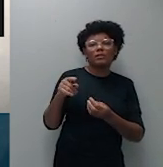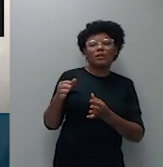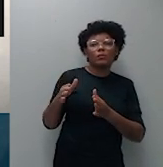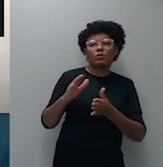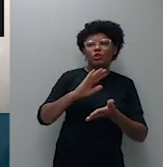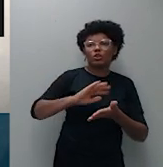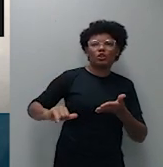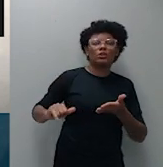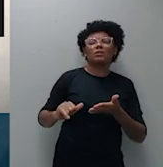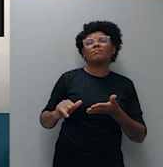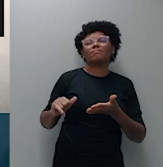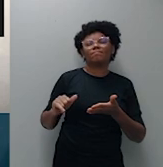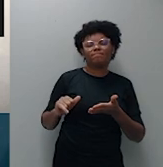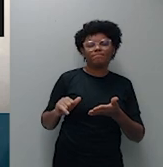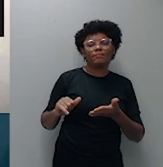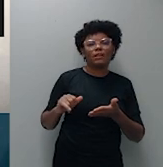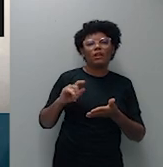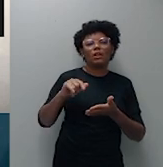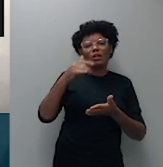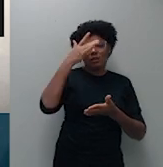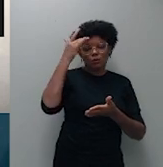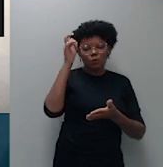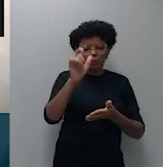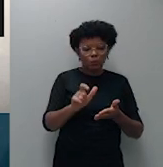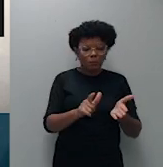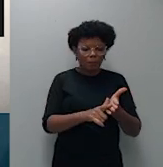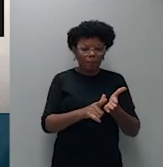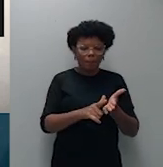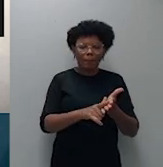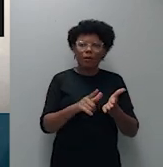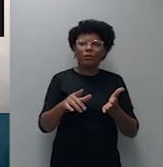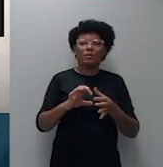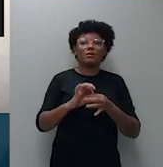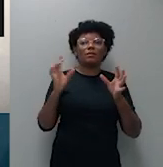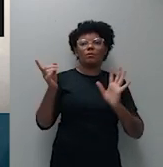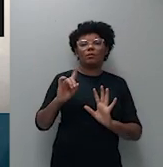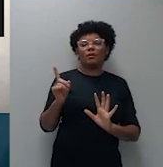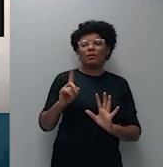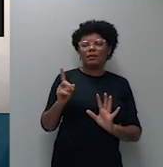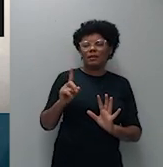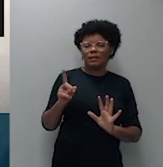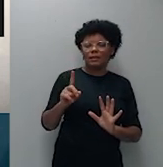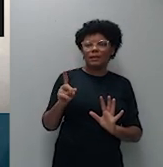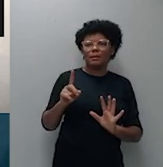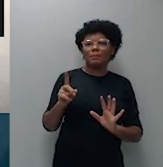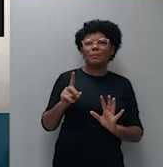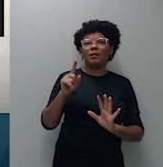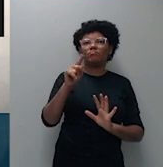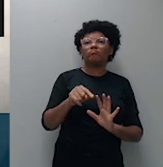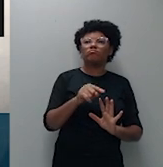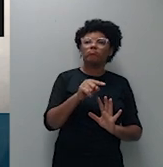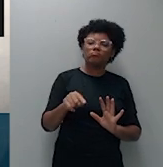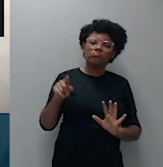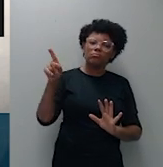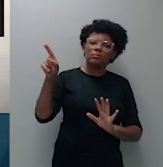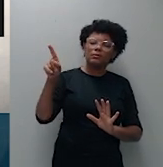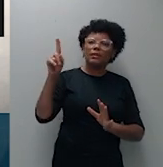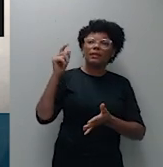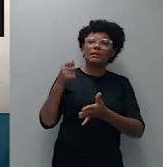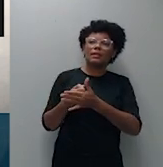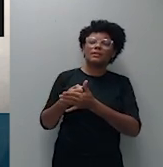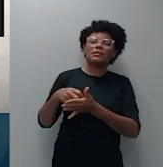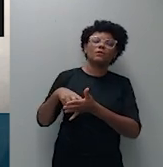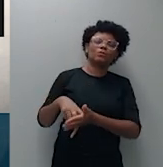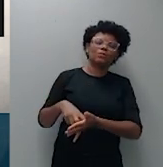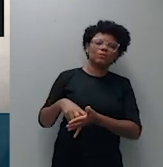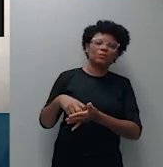só do título executivo e não autoriza a extinção automática da execução